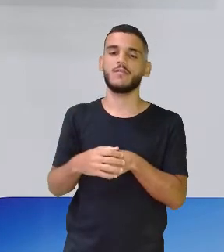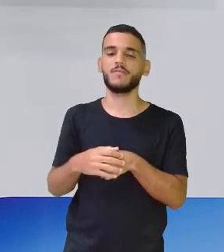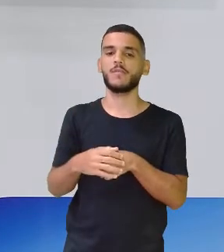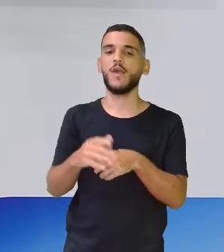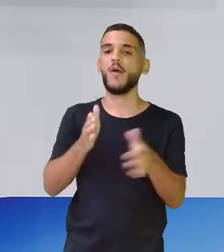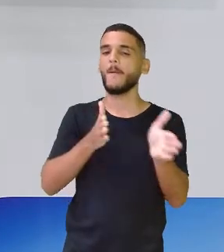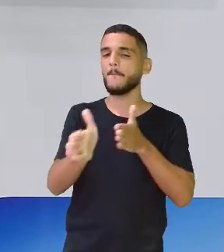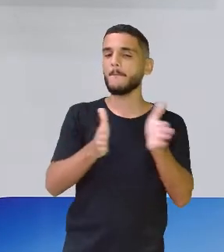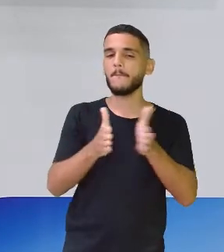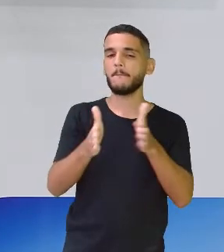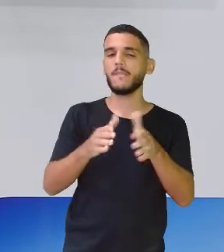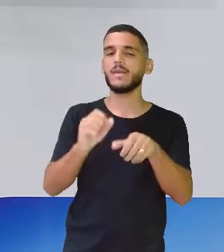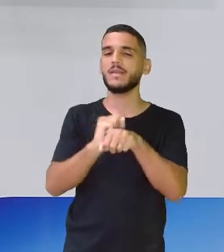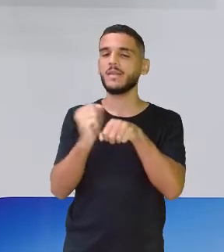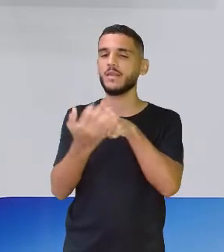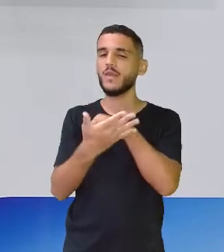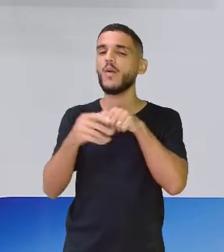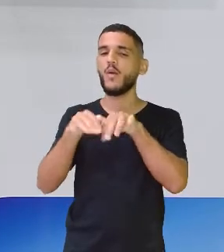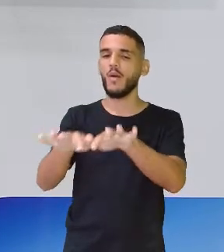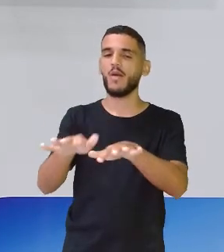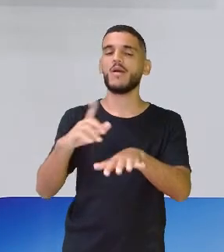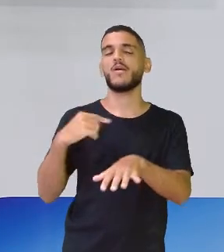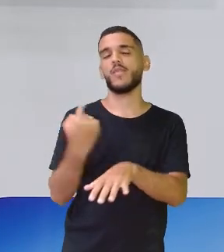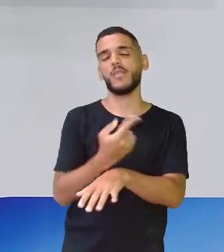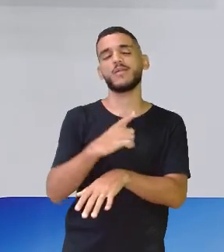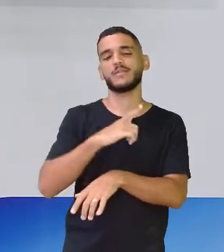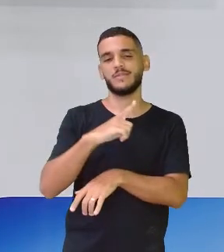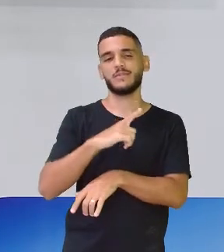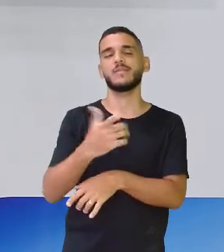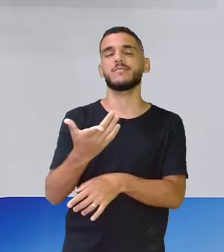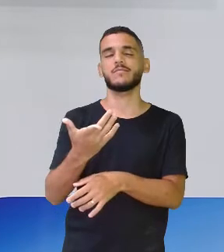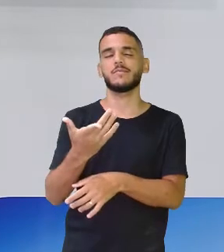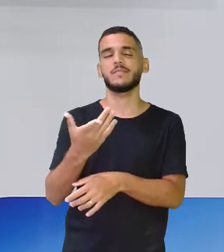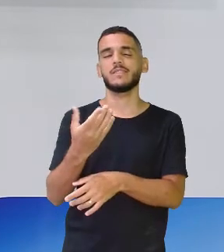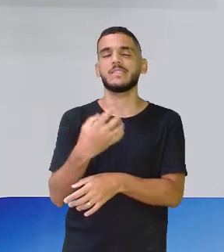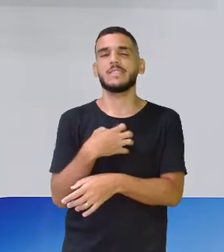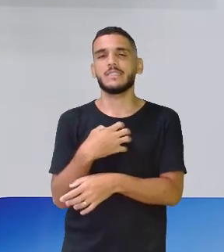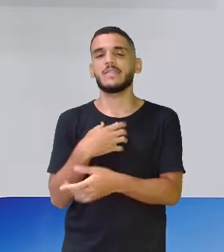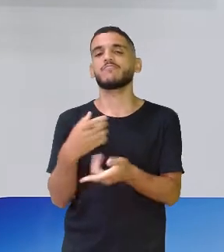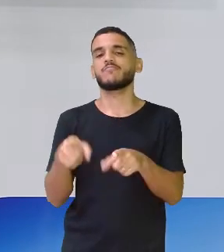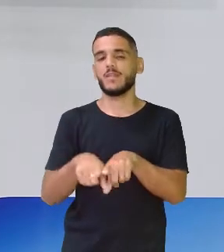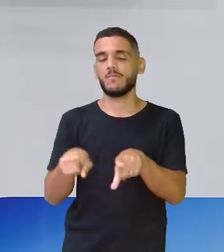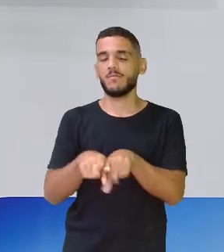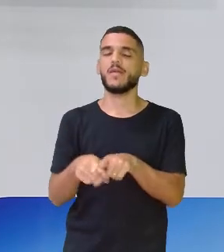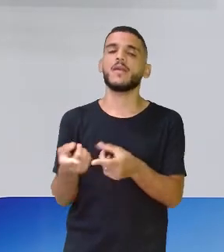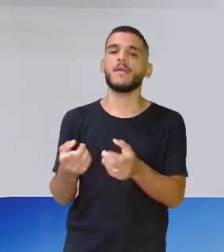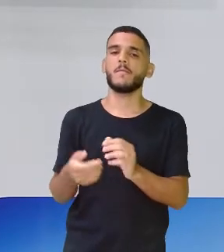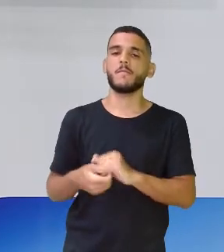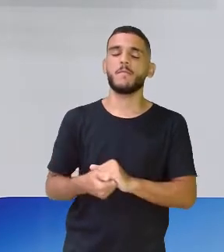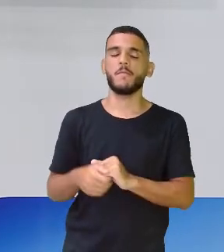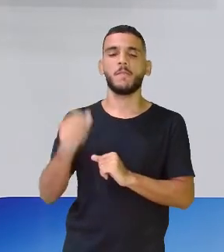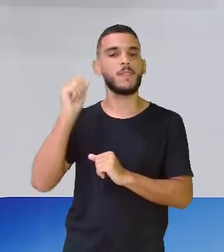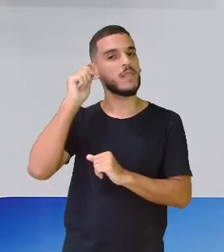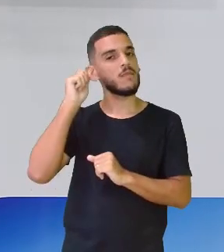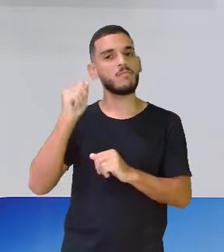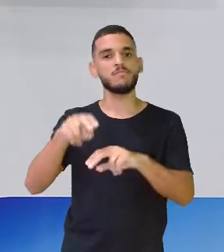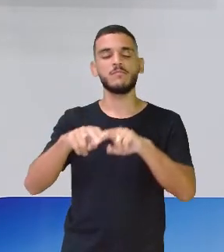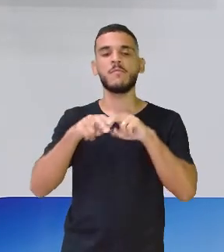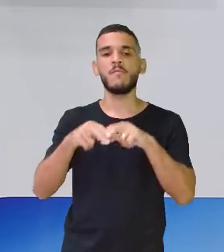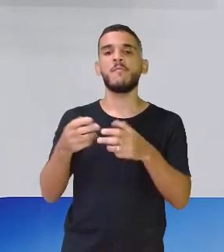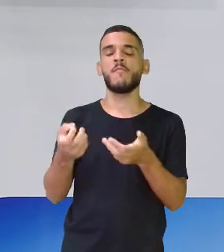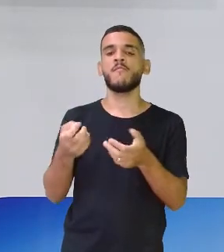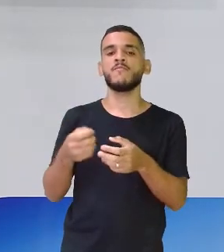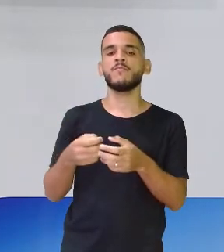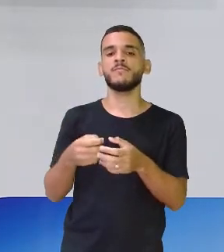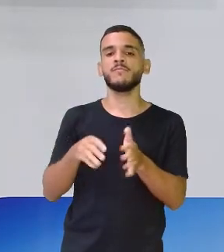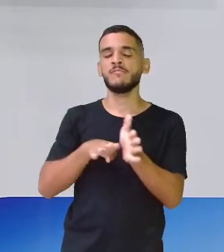nessa pandemia que a gente viveu, né? Muitas pessoas, infelizmente, morreram ou adoeceram muito seriamente porque o vírus atacava